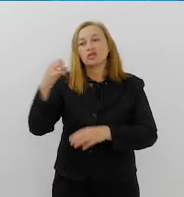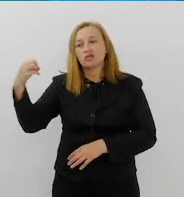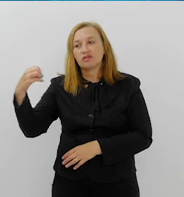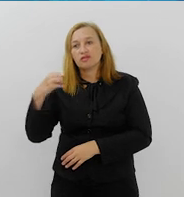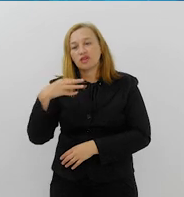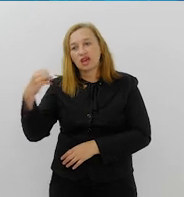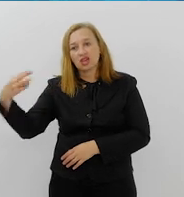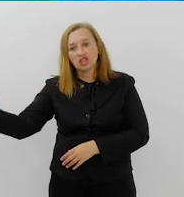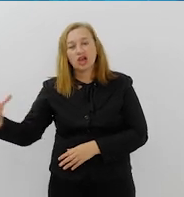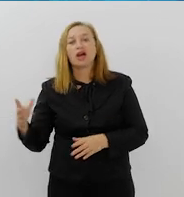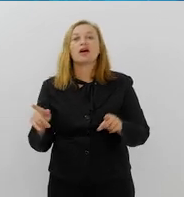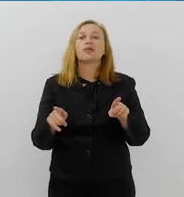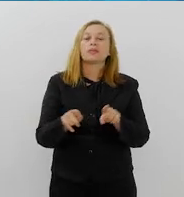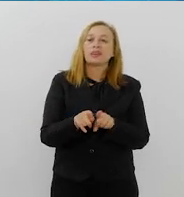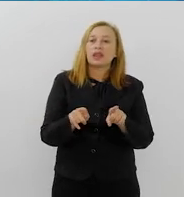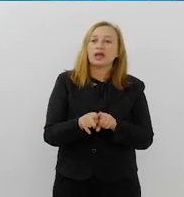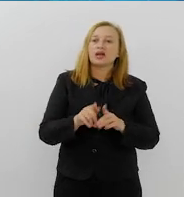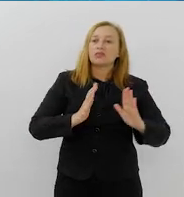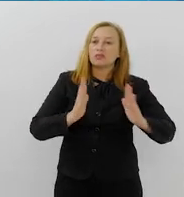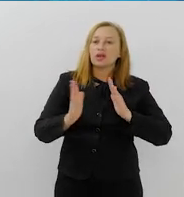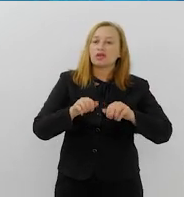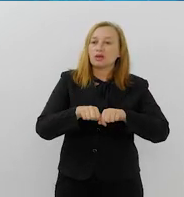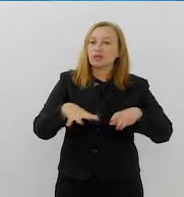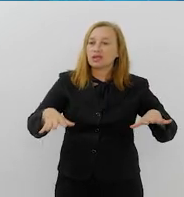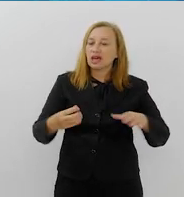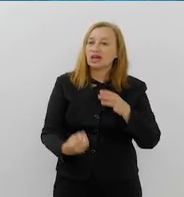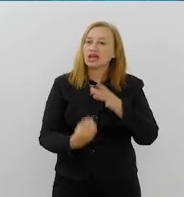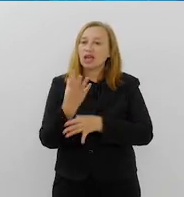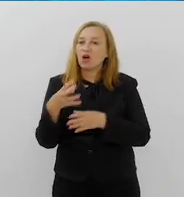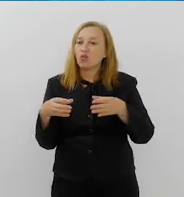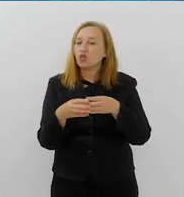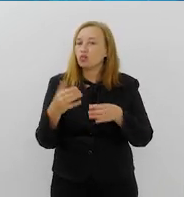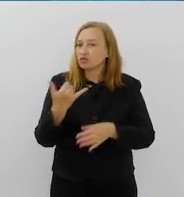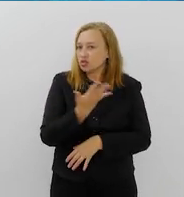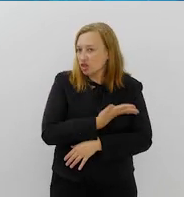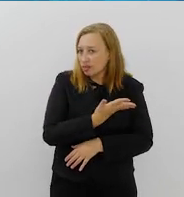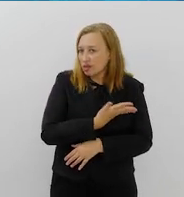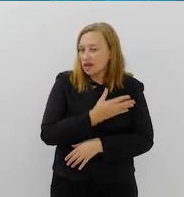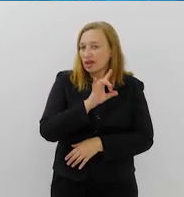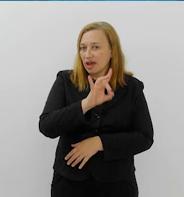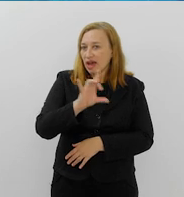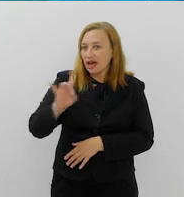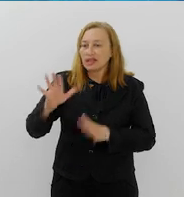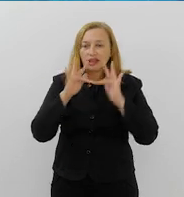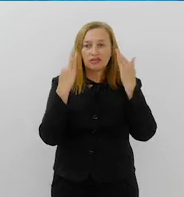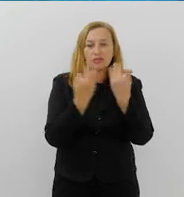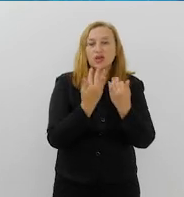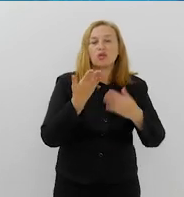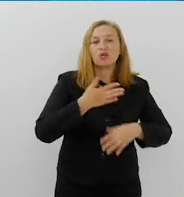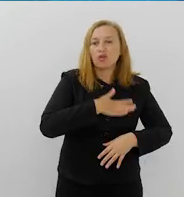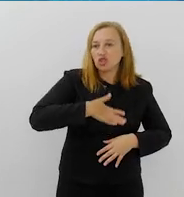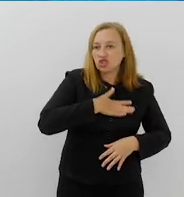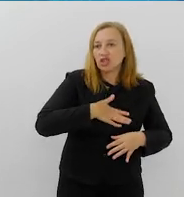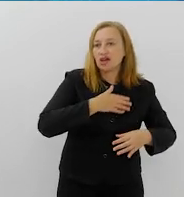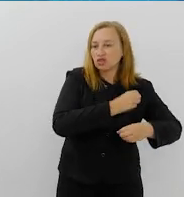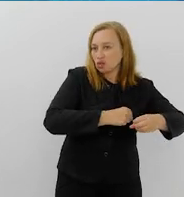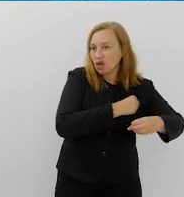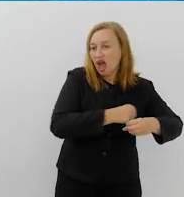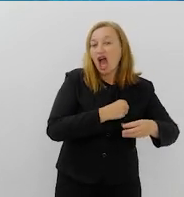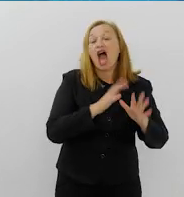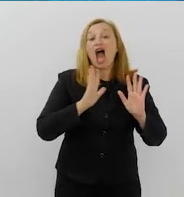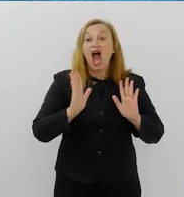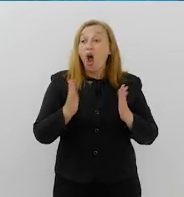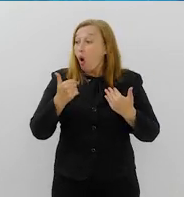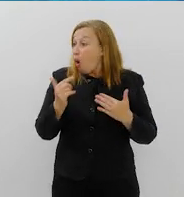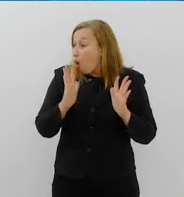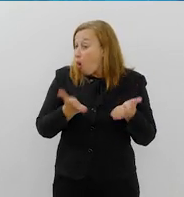viagem. Na pandemia, tentamos criar um grupo de amigos. Cada família tinha uns que gostavam de cozinhar.